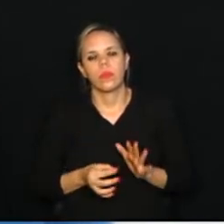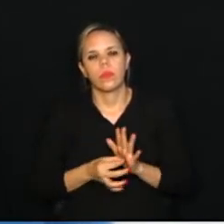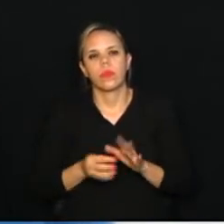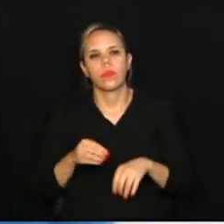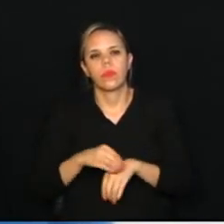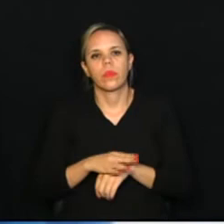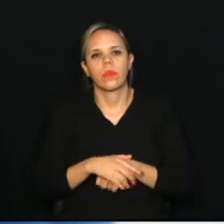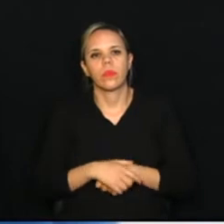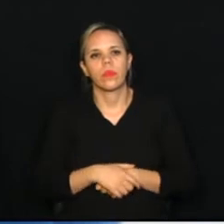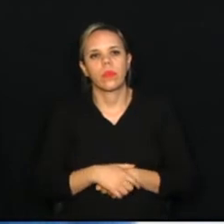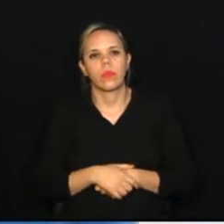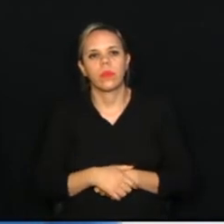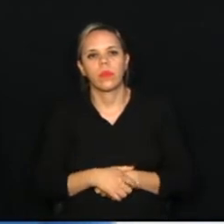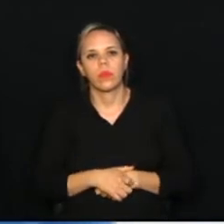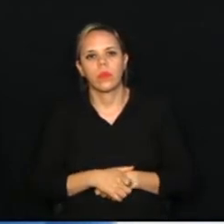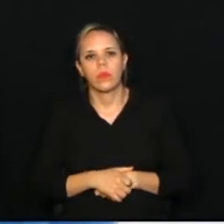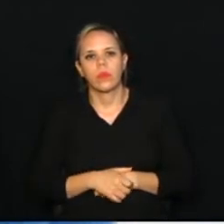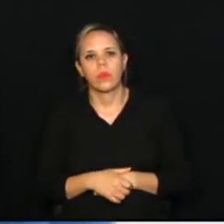né?